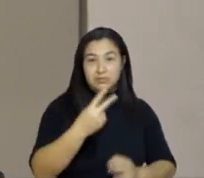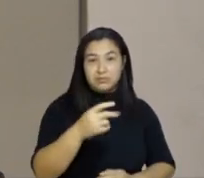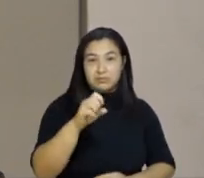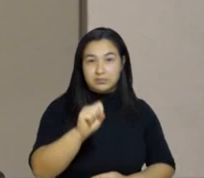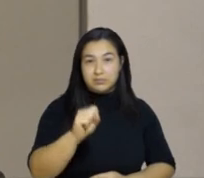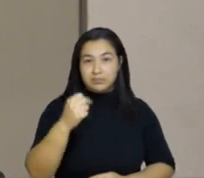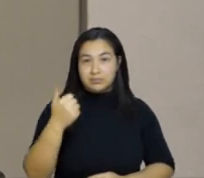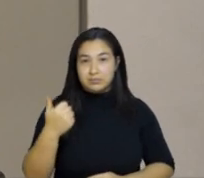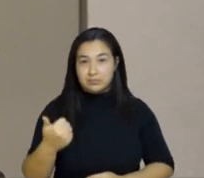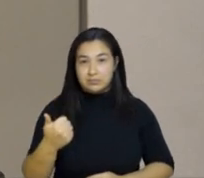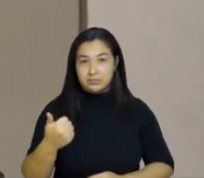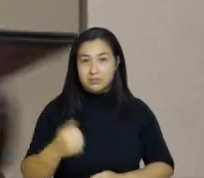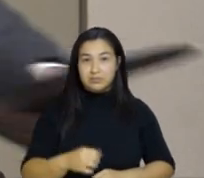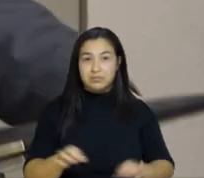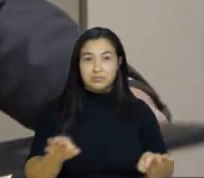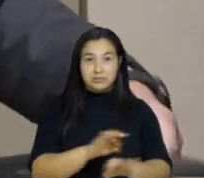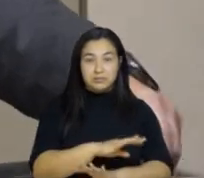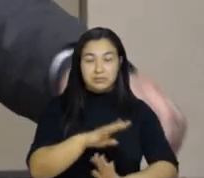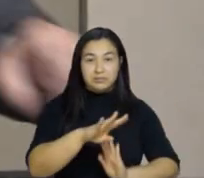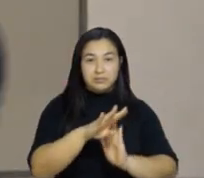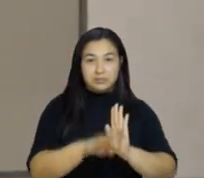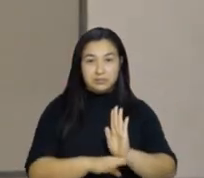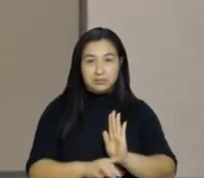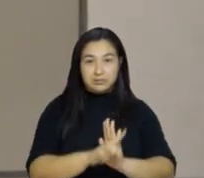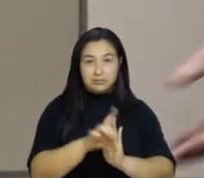281. Fim da ordem do dia.